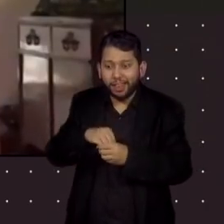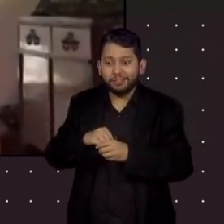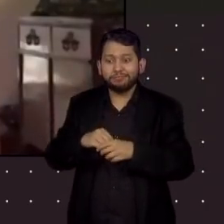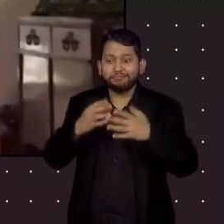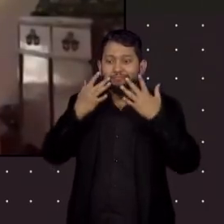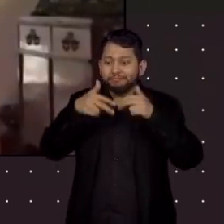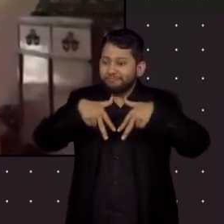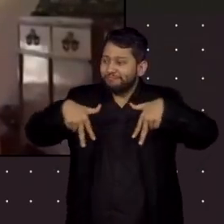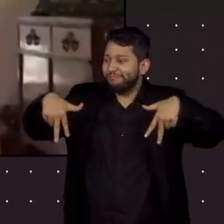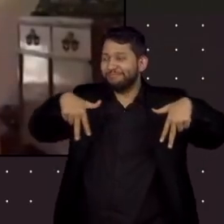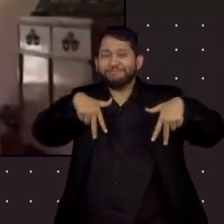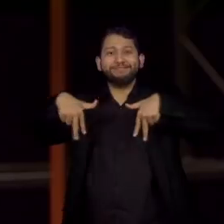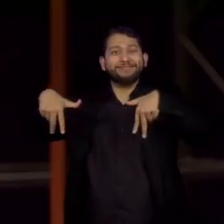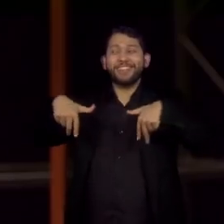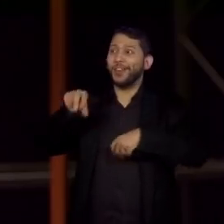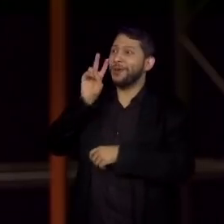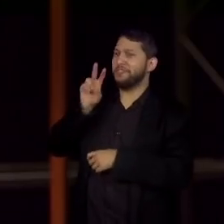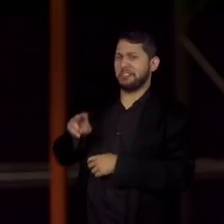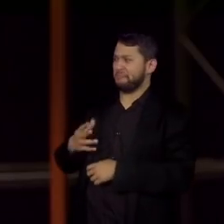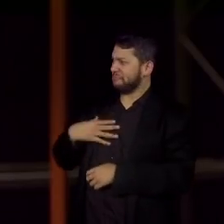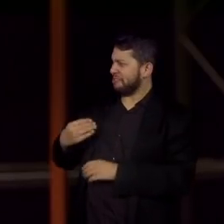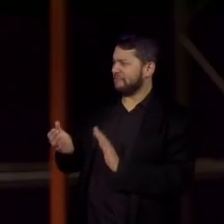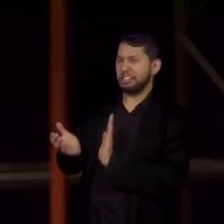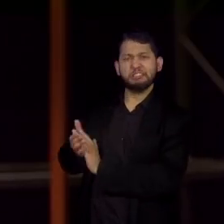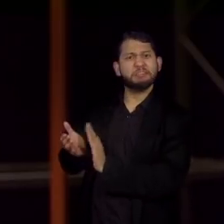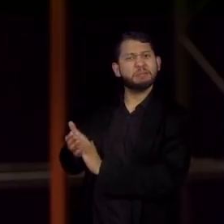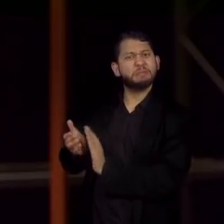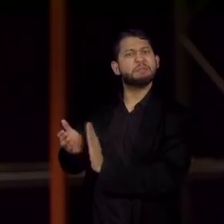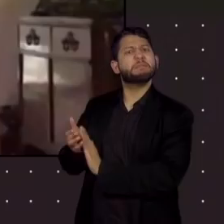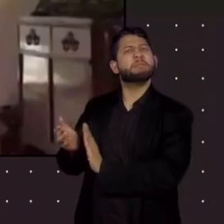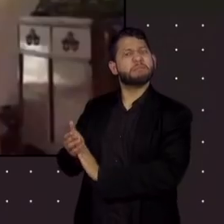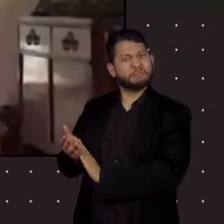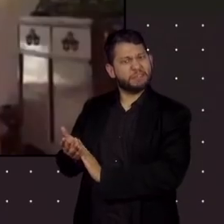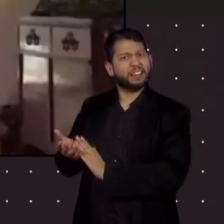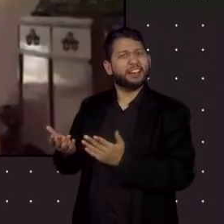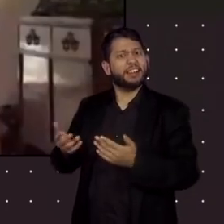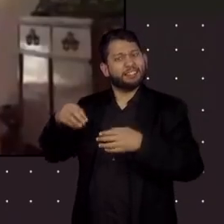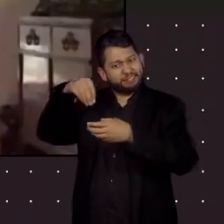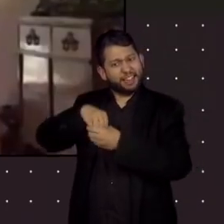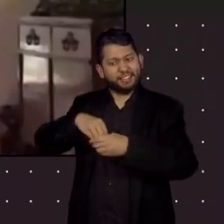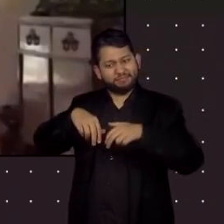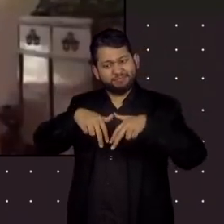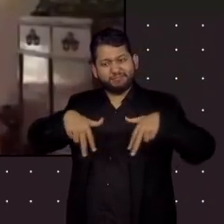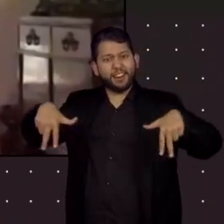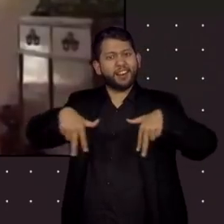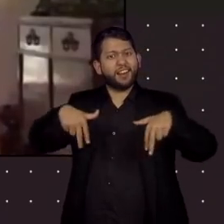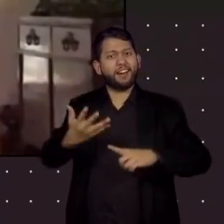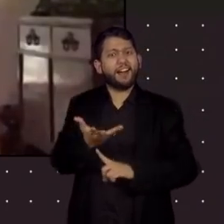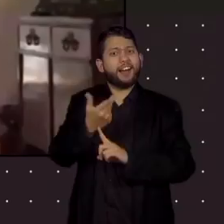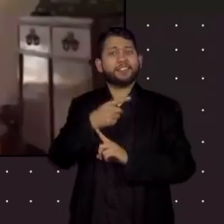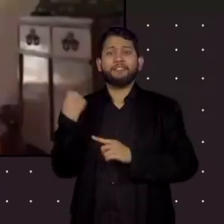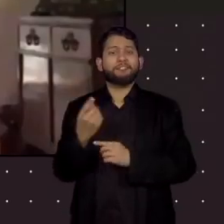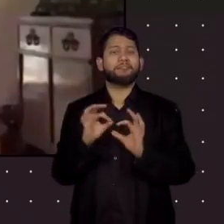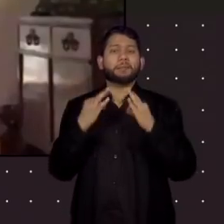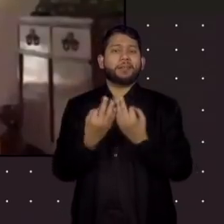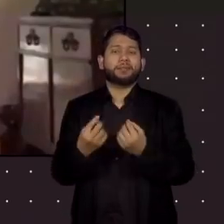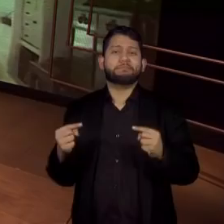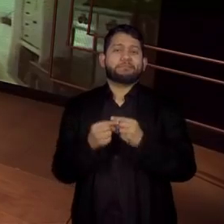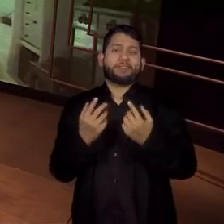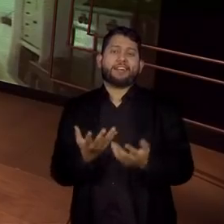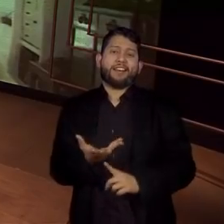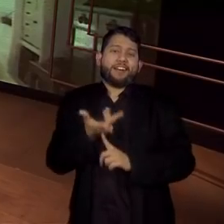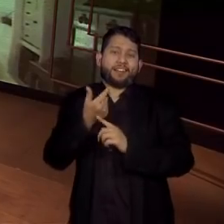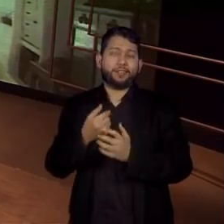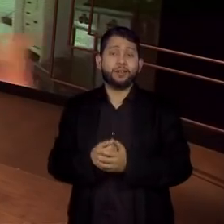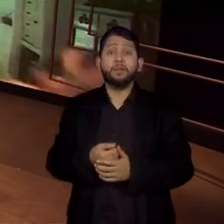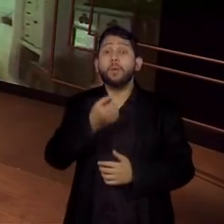surpresa, assim, né? O seu talento de palco, de arte, né? E foi um convívio muito grande,